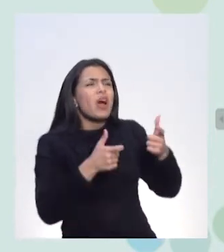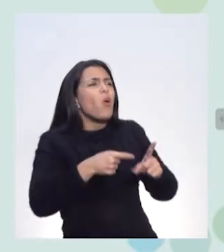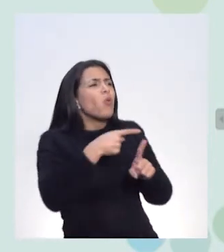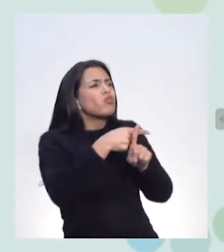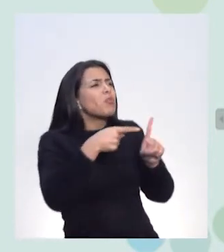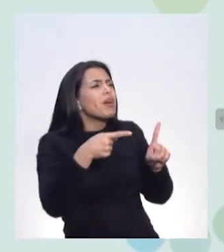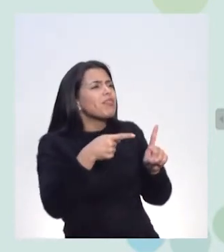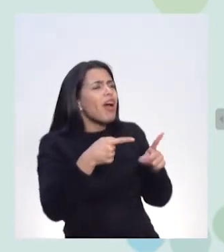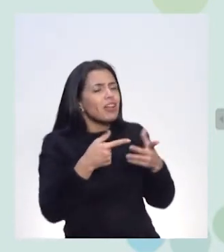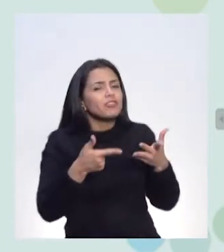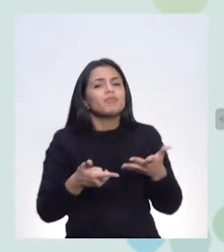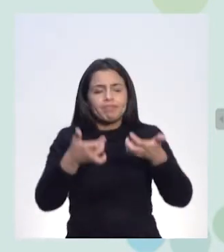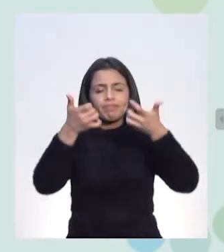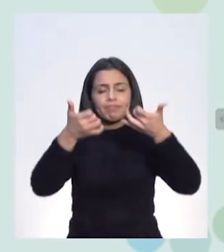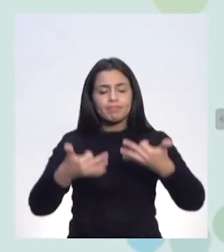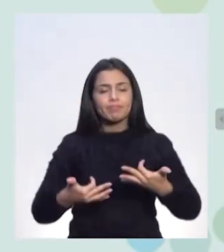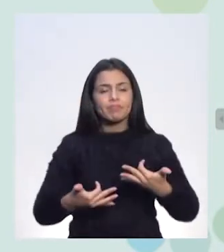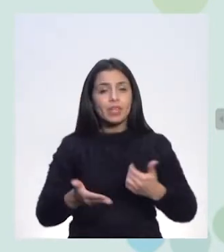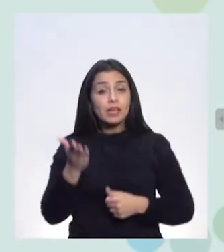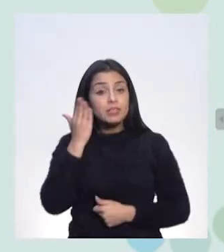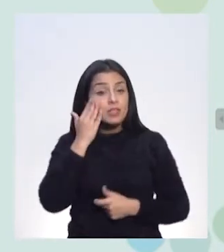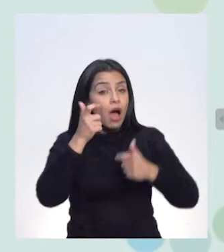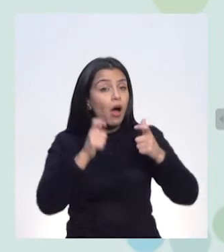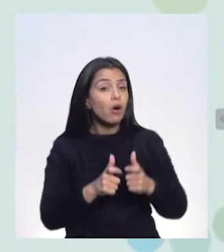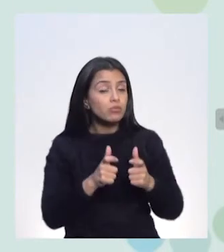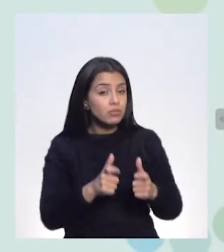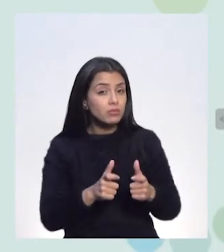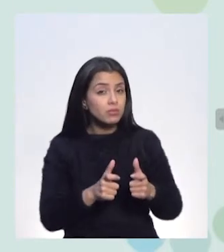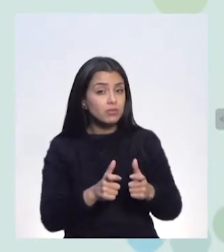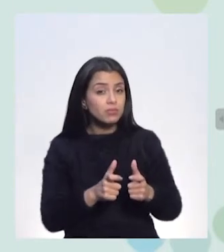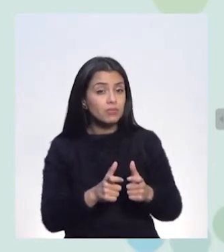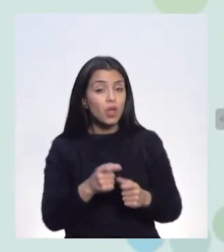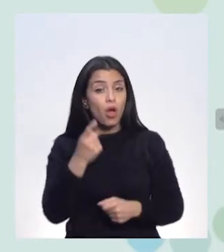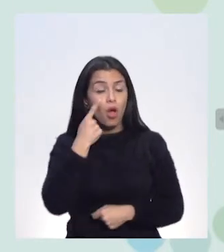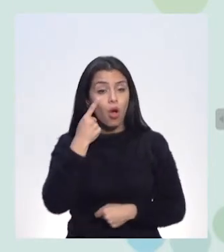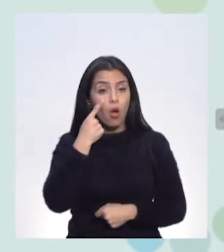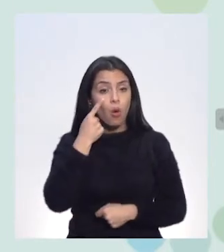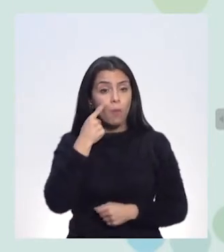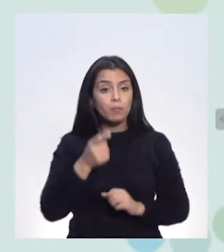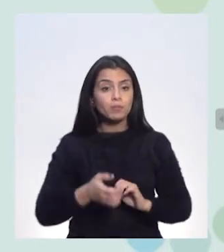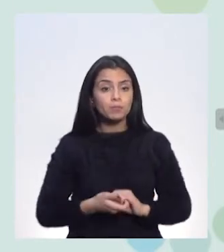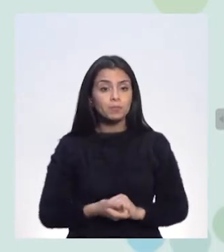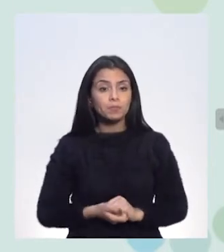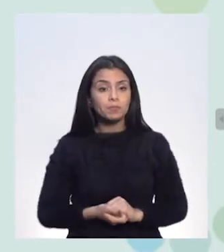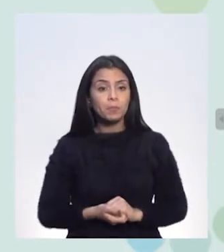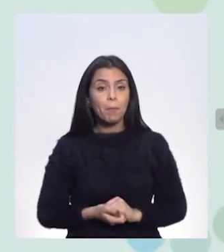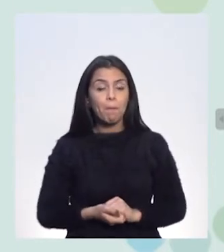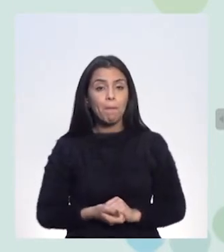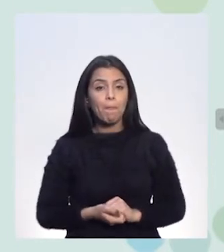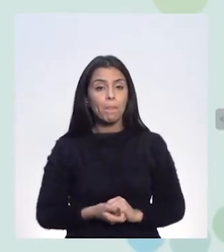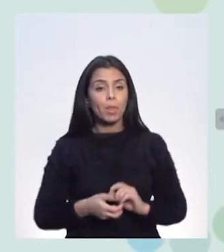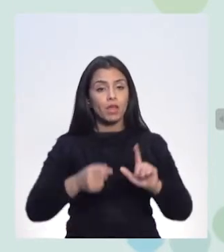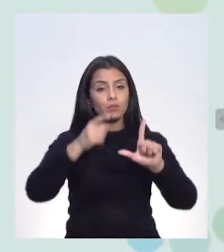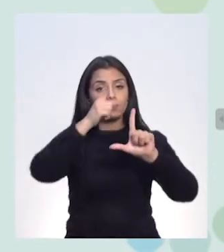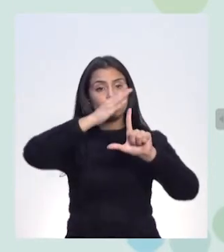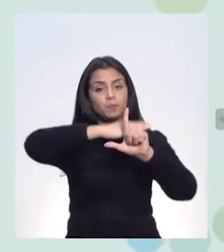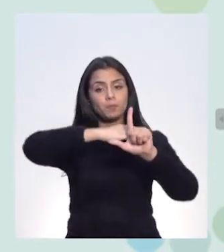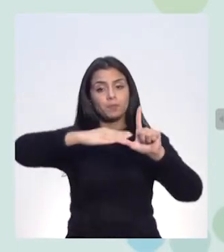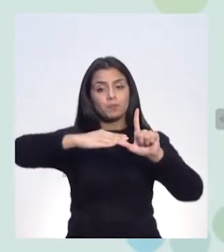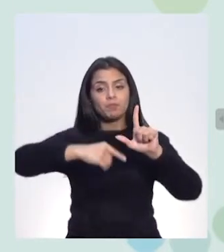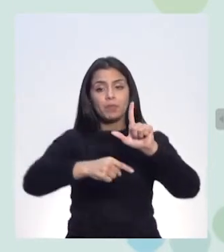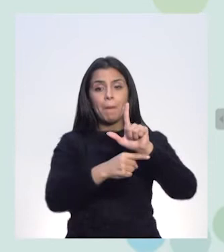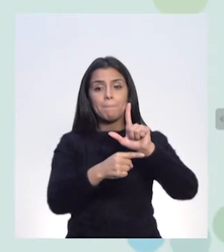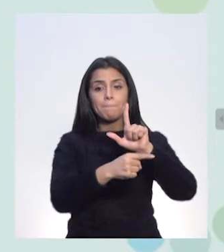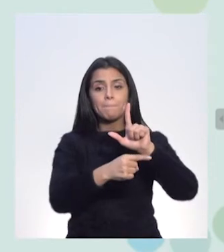metade? E eu já vou te contar. Sabe onde que ela está? Ela está aqui, ó, no menos 20. Como que eu